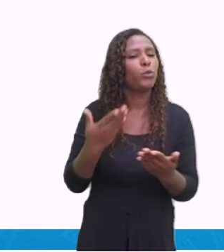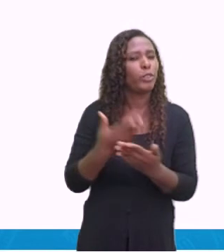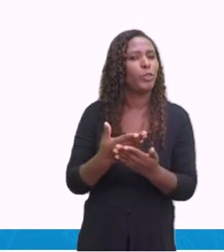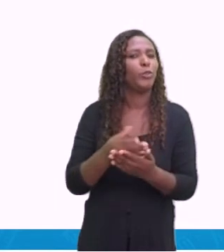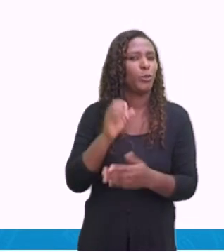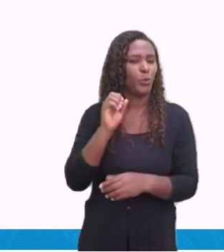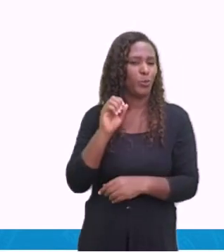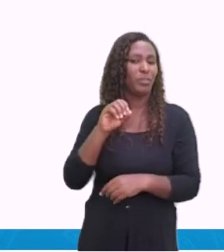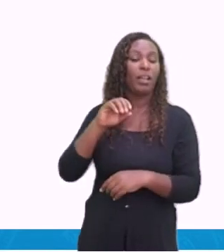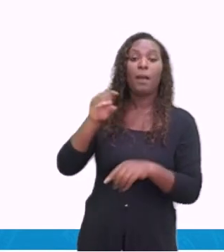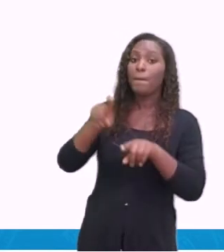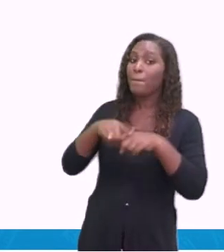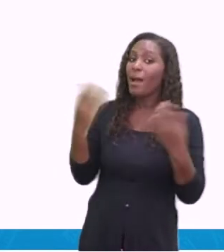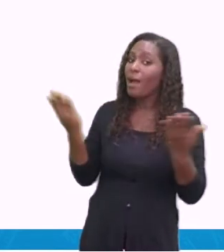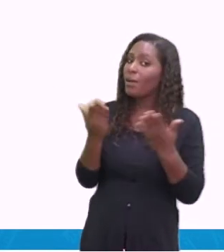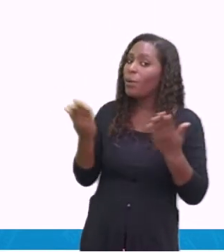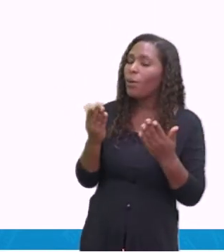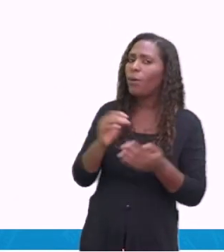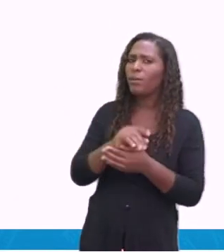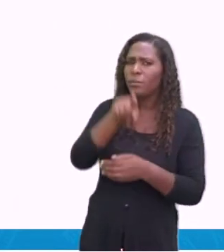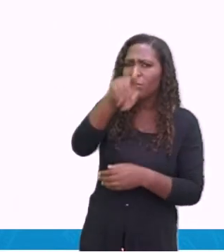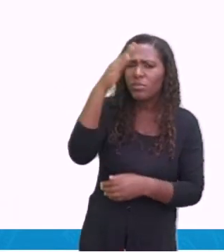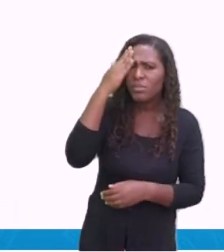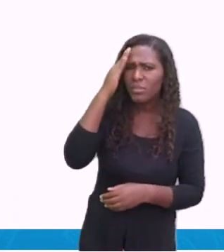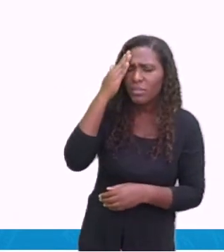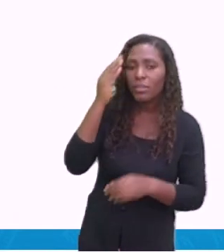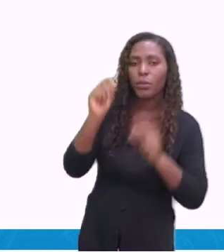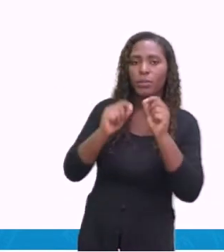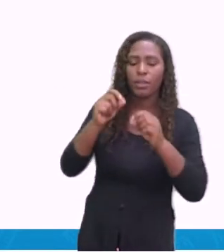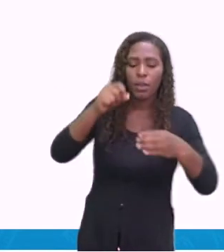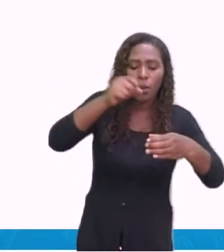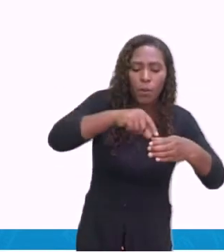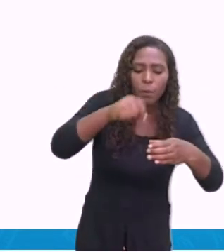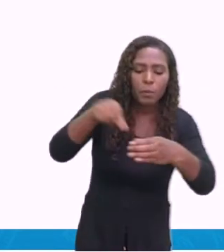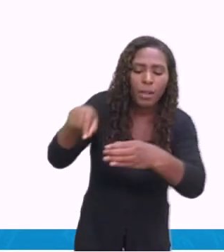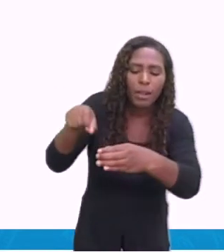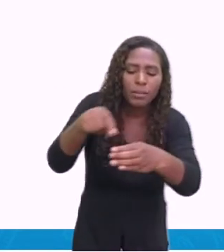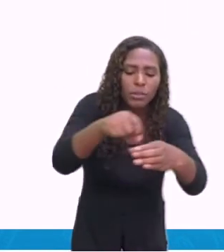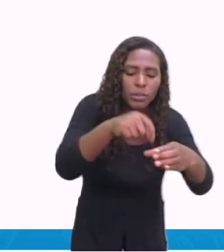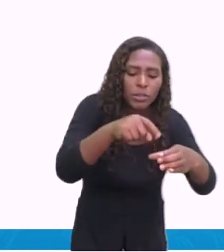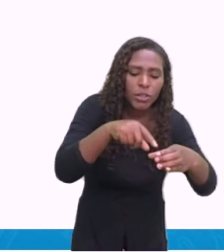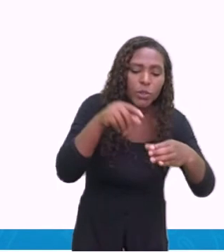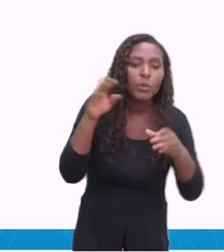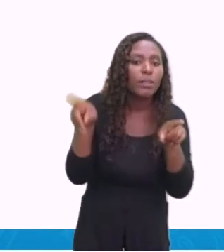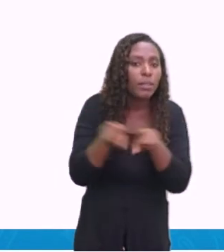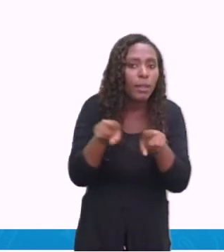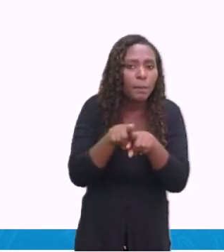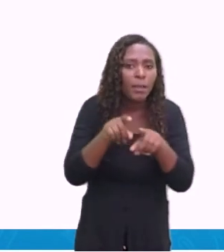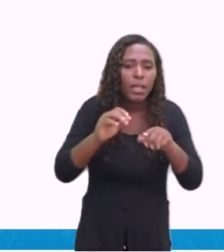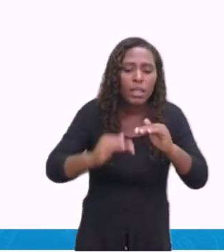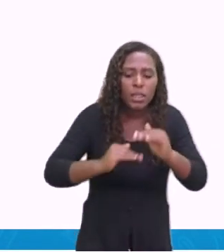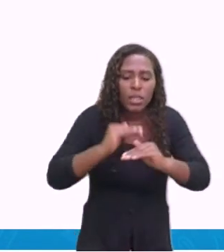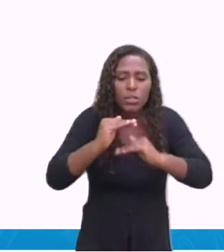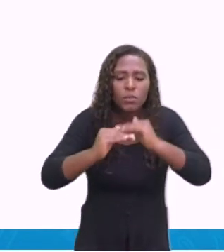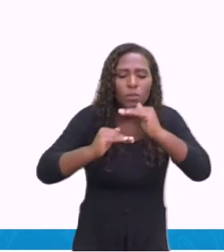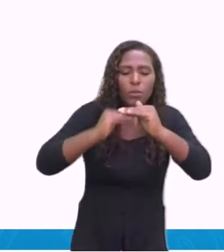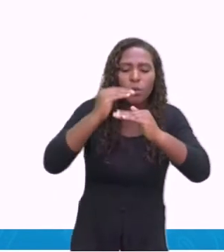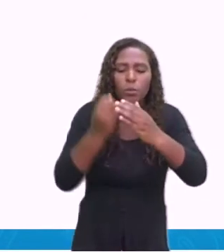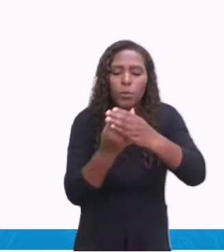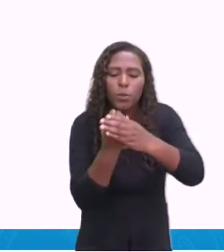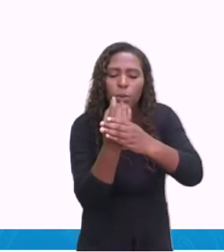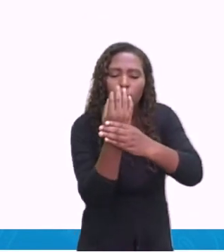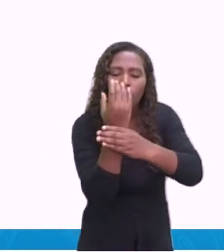açúcar. Para desenvolver a produção do açúcar, os portugueses utilizaram nos engenhos a mão de obra escrava.